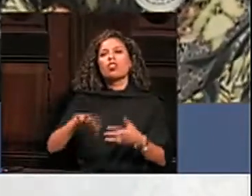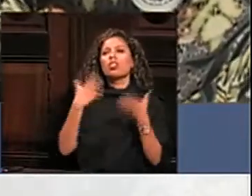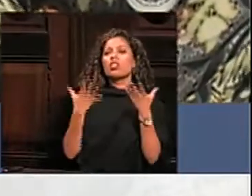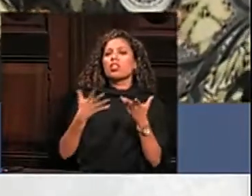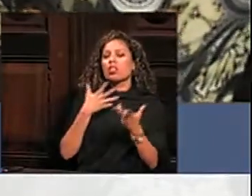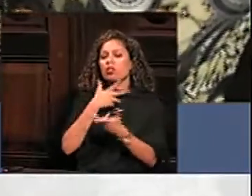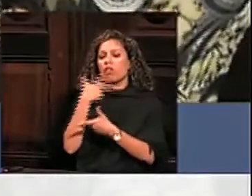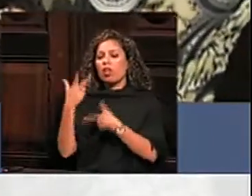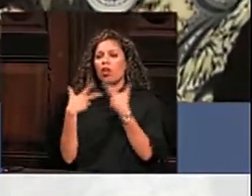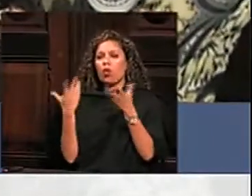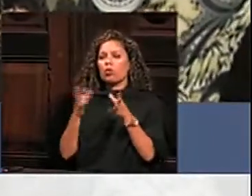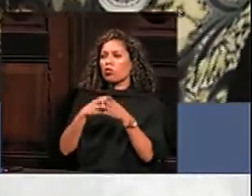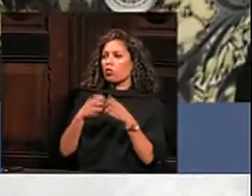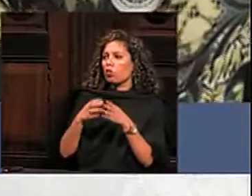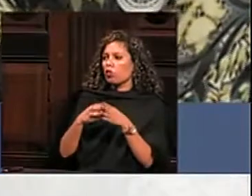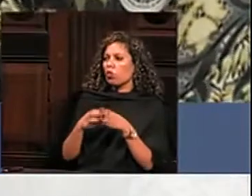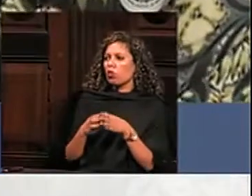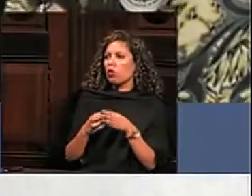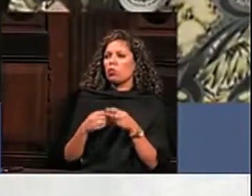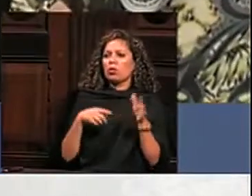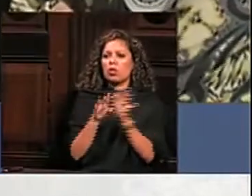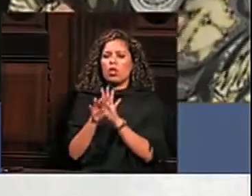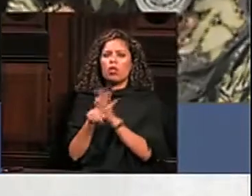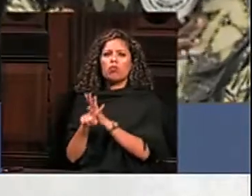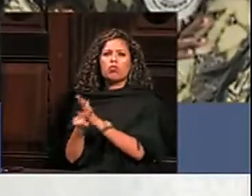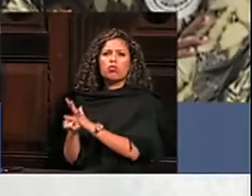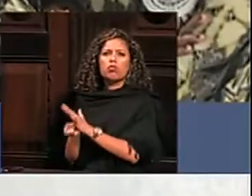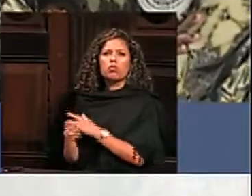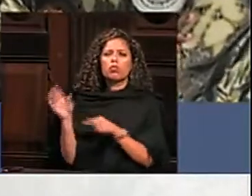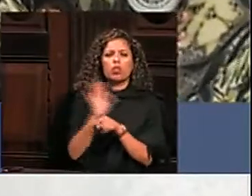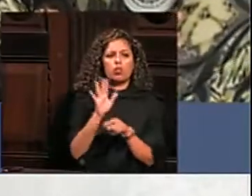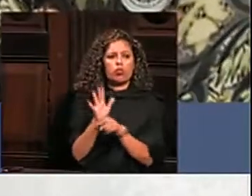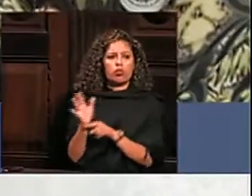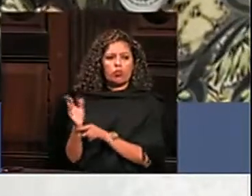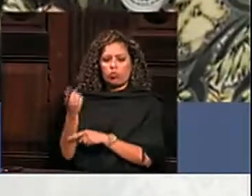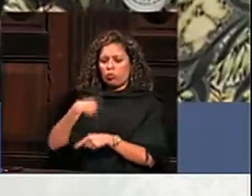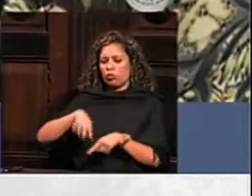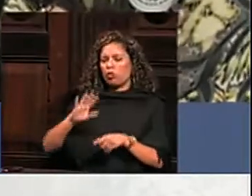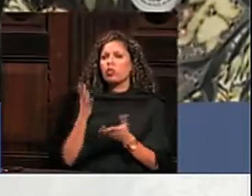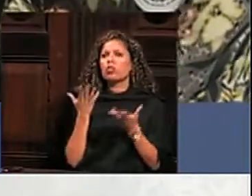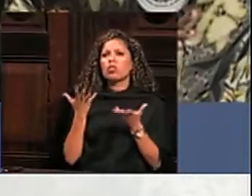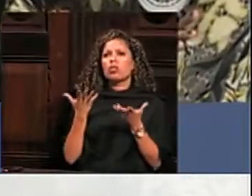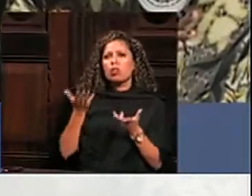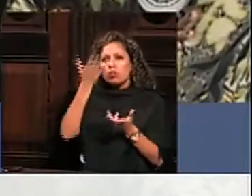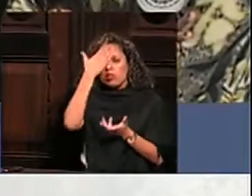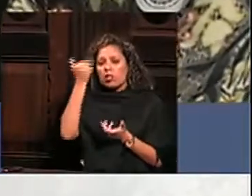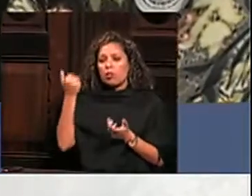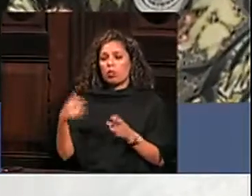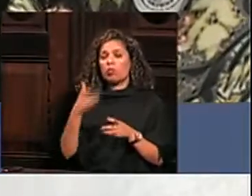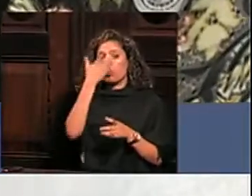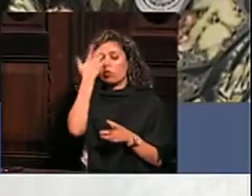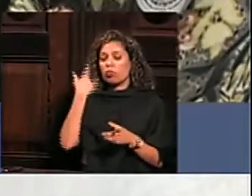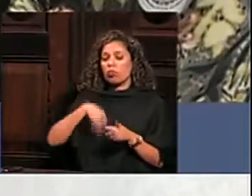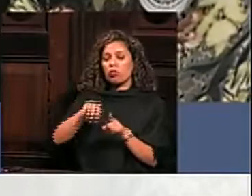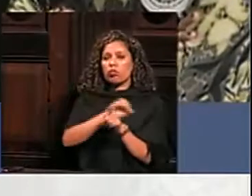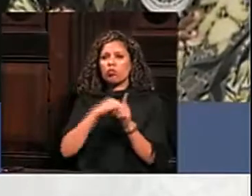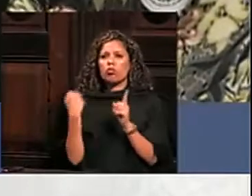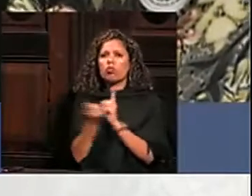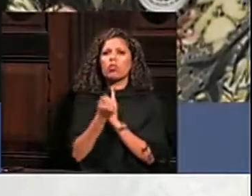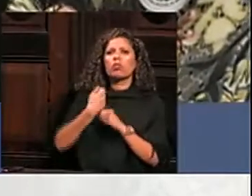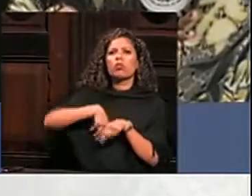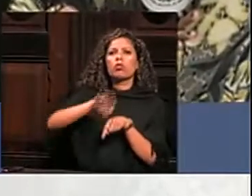Faperge, para o FECAM, para tudo. Então, nós sabemos que o povo do Rio de Janeiro,